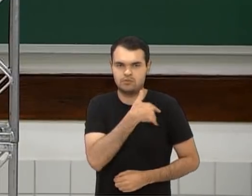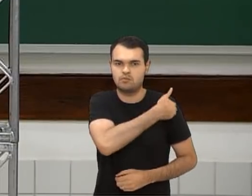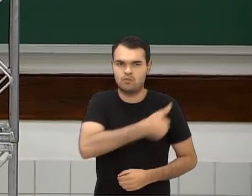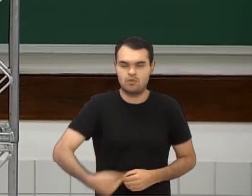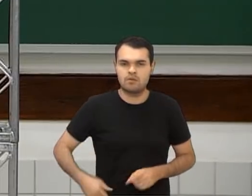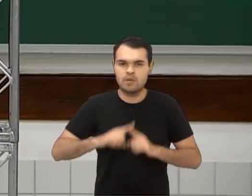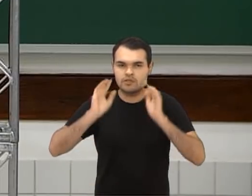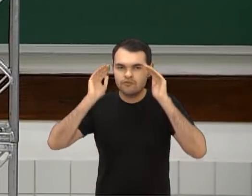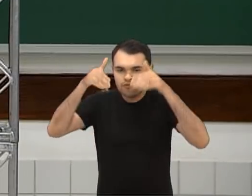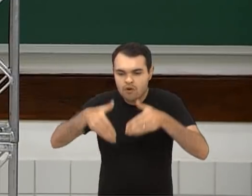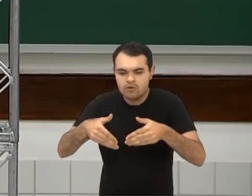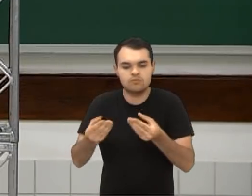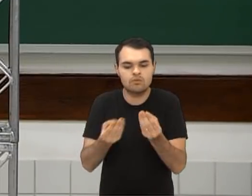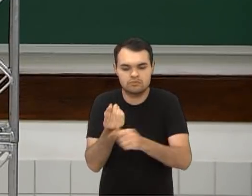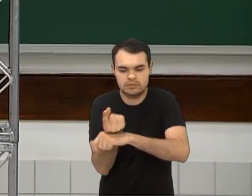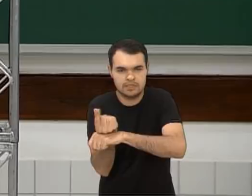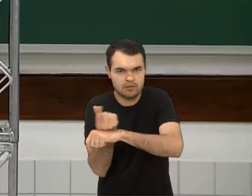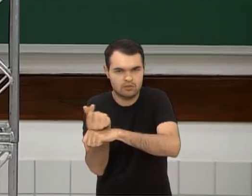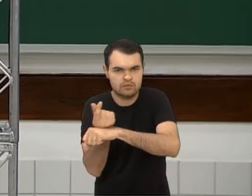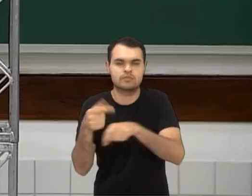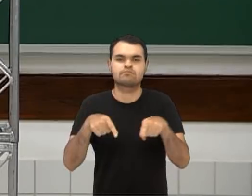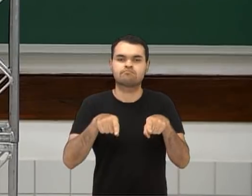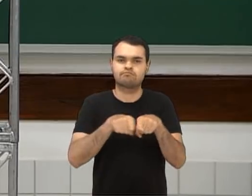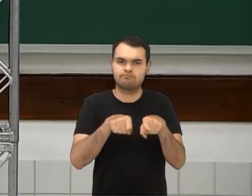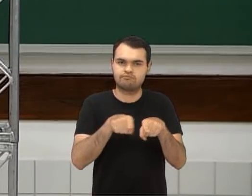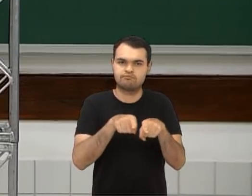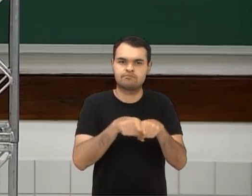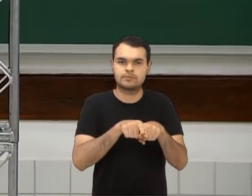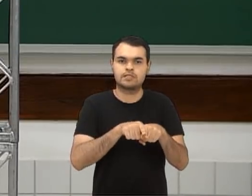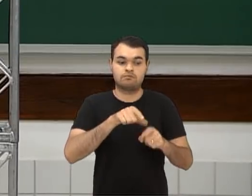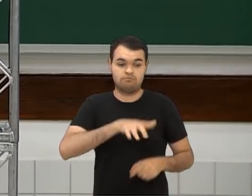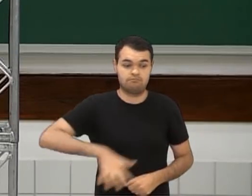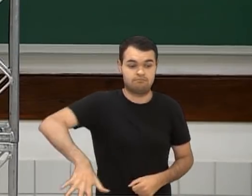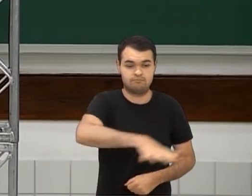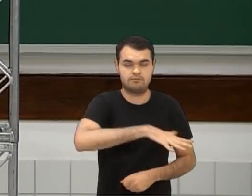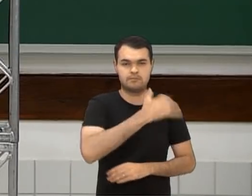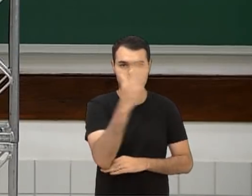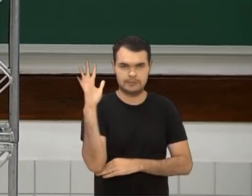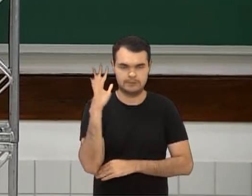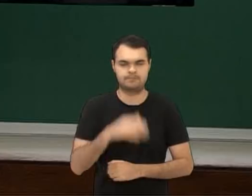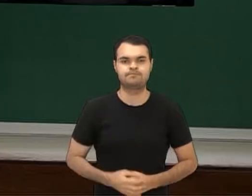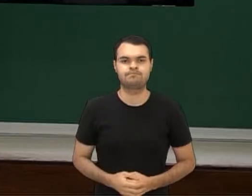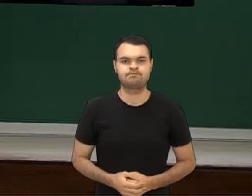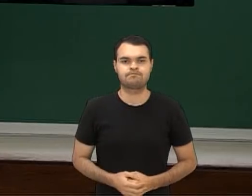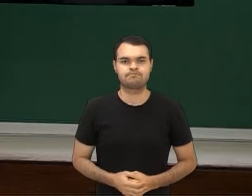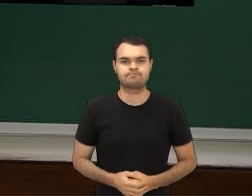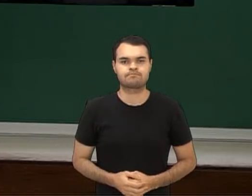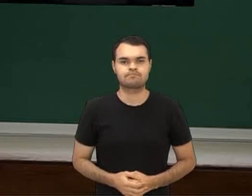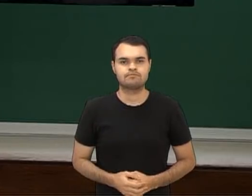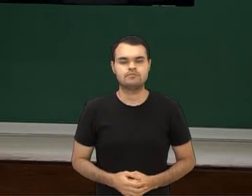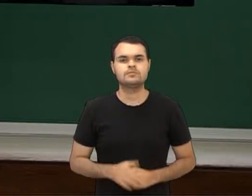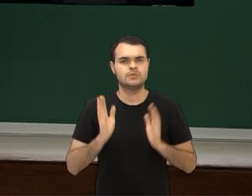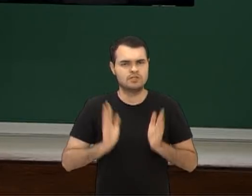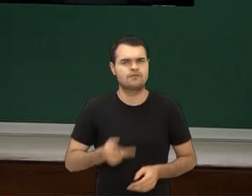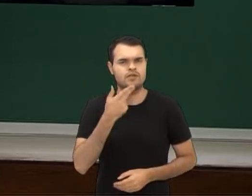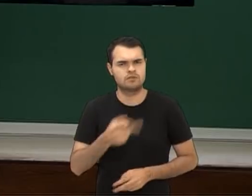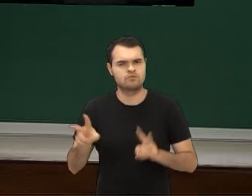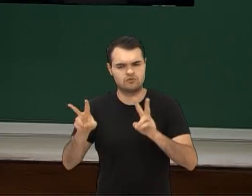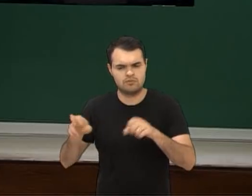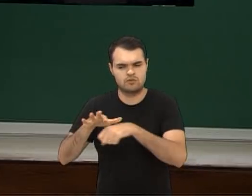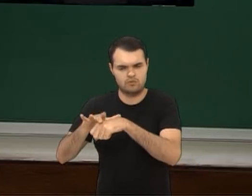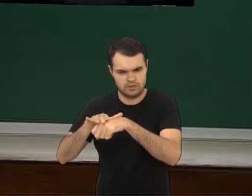para o papel deles na economia e também no ambiente. Falamos já sobre os que causam doenças,